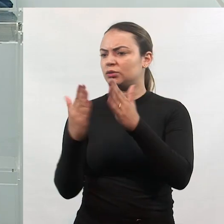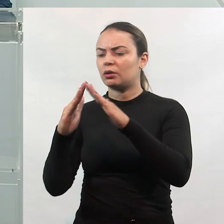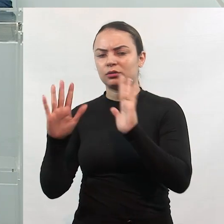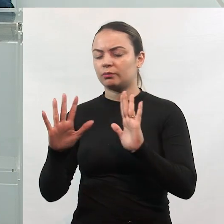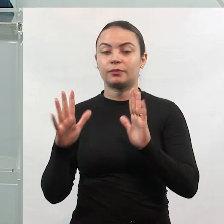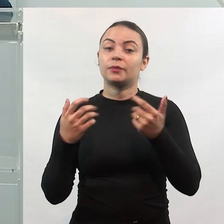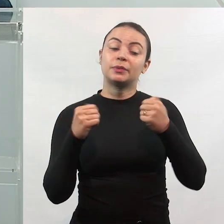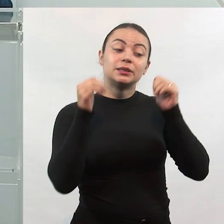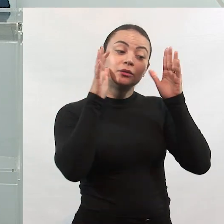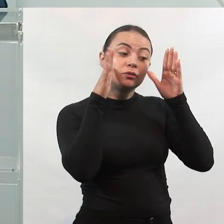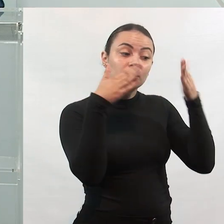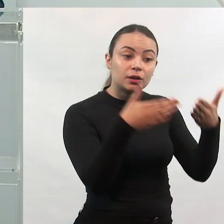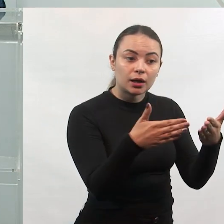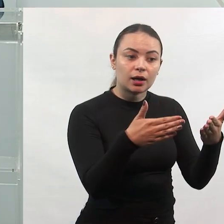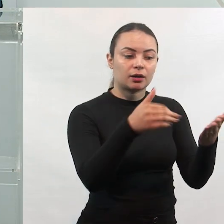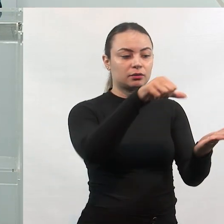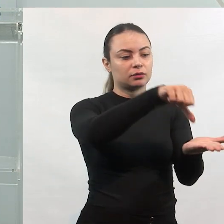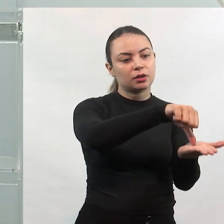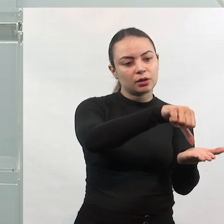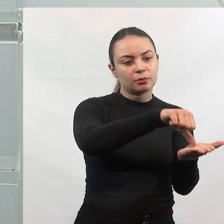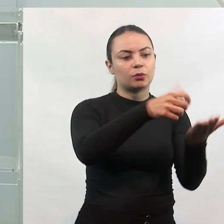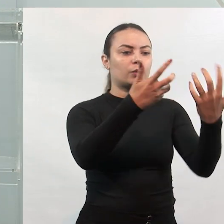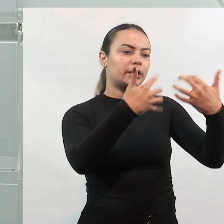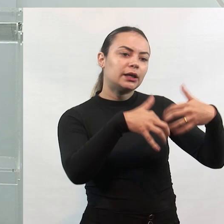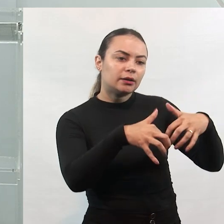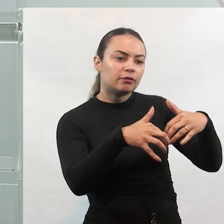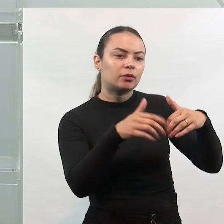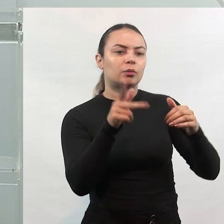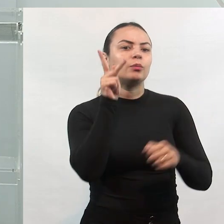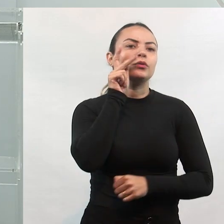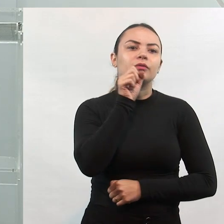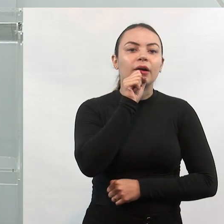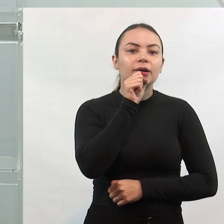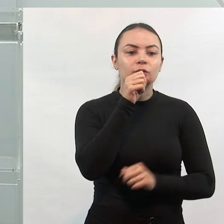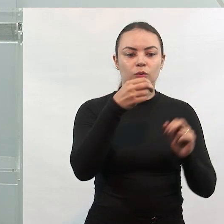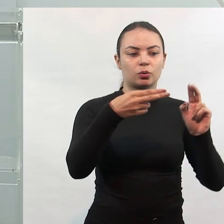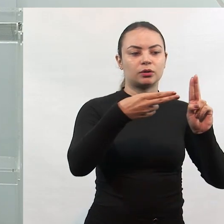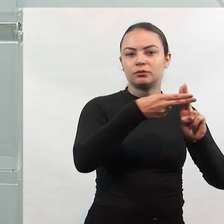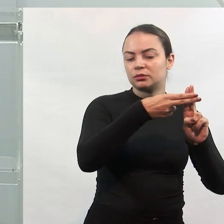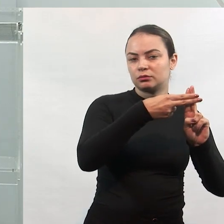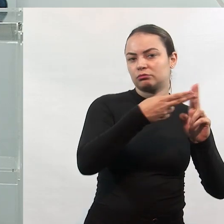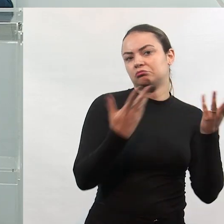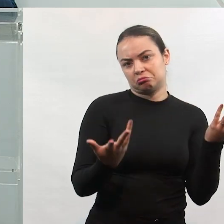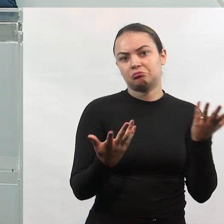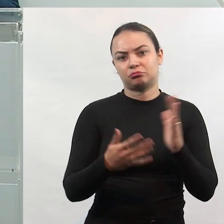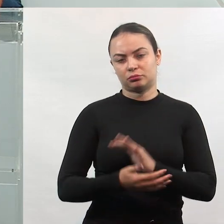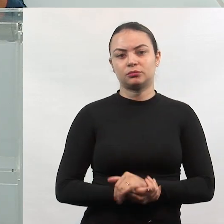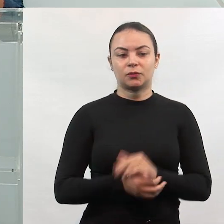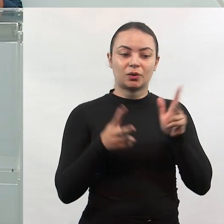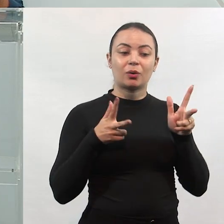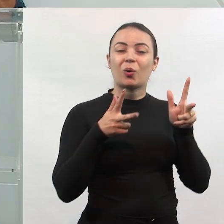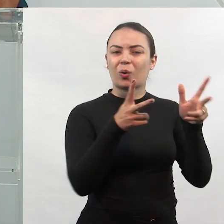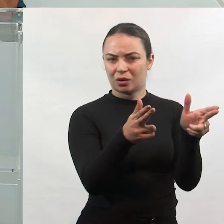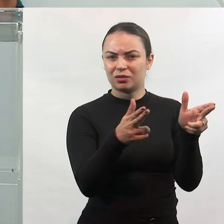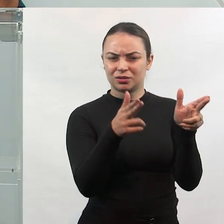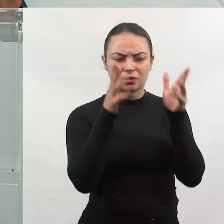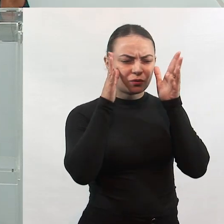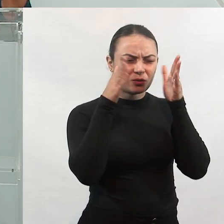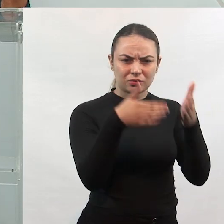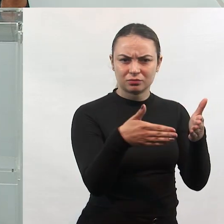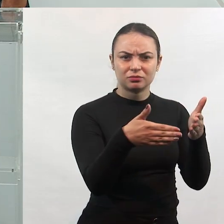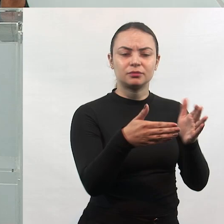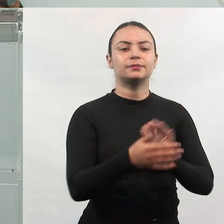aquilo, né? Então, identificar inicialmente qual que é a formação desses professores, identificar inicialmente qual